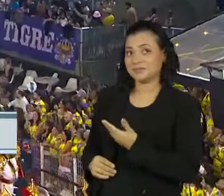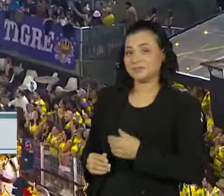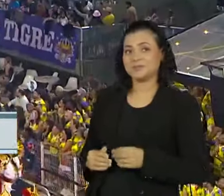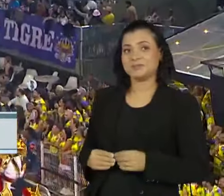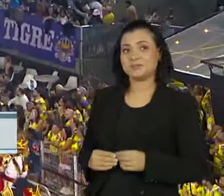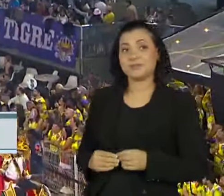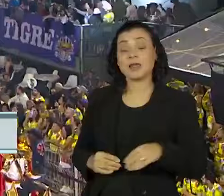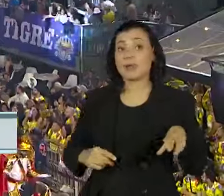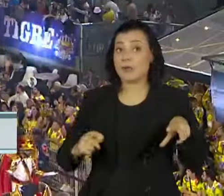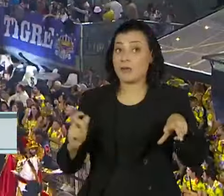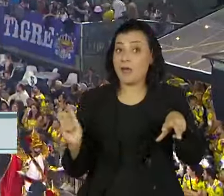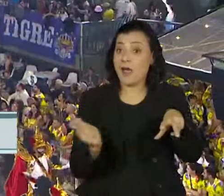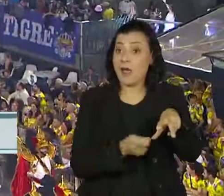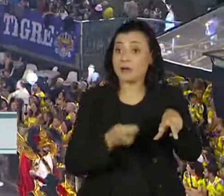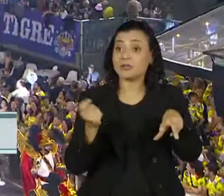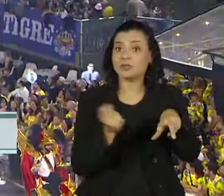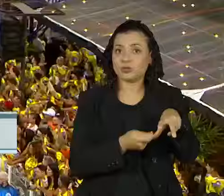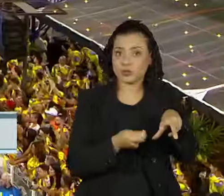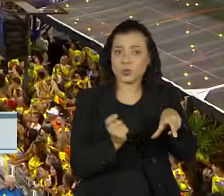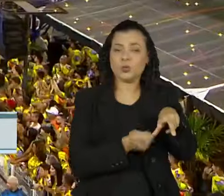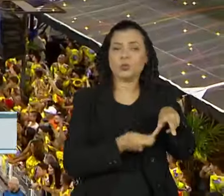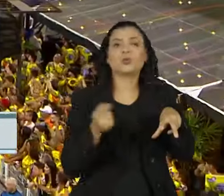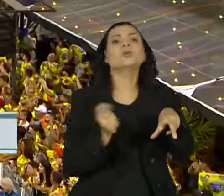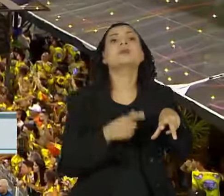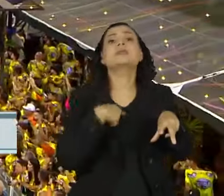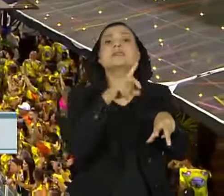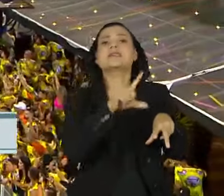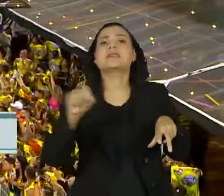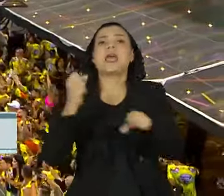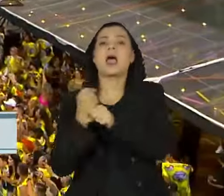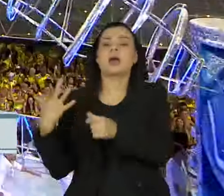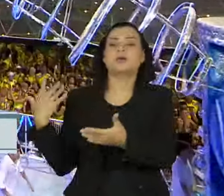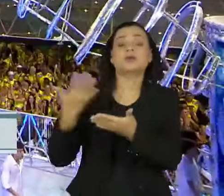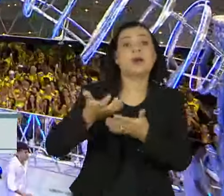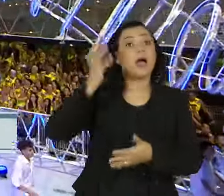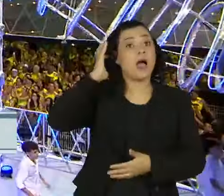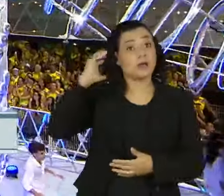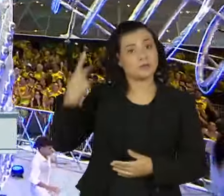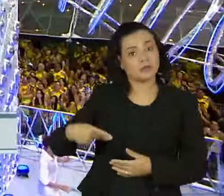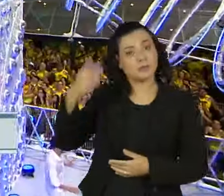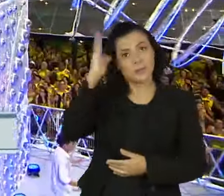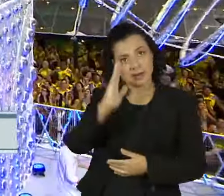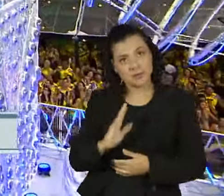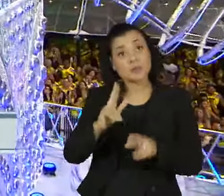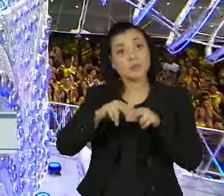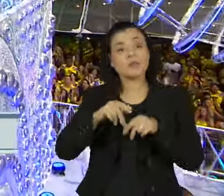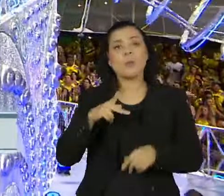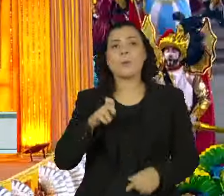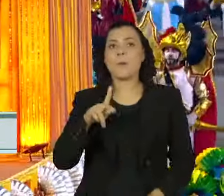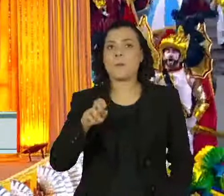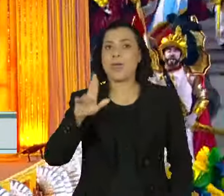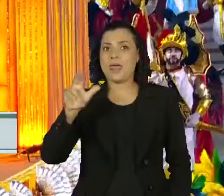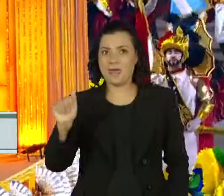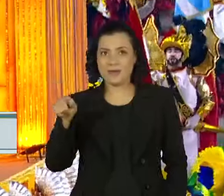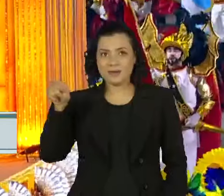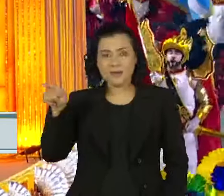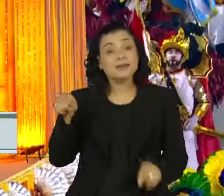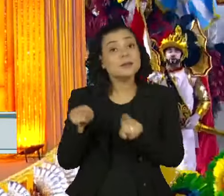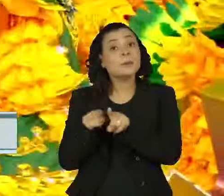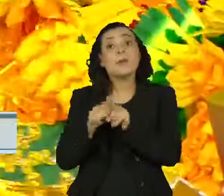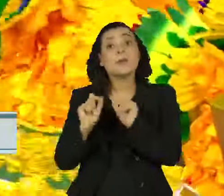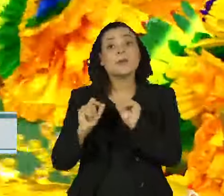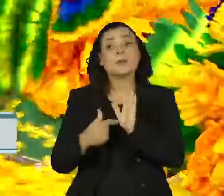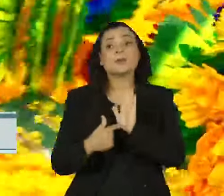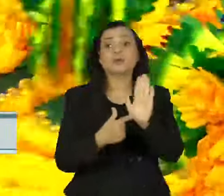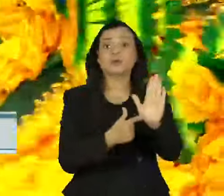A Águia de Ouro apresentou um desfile celebrando os 100 anos do rádio no Brasil. A escola do bairro da Pompeia destacou momentos como a Copa do